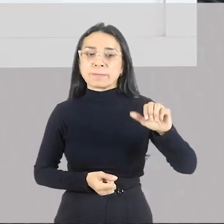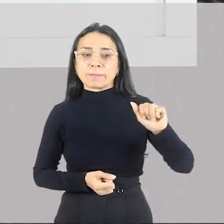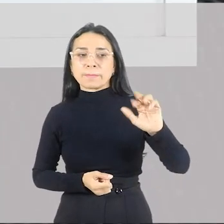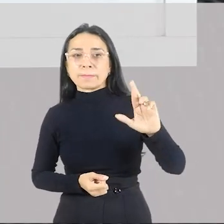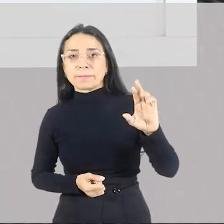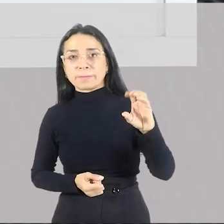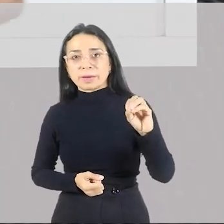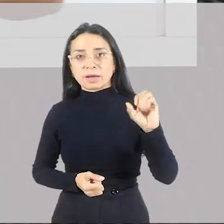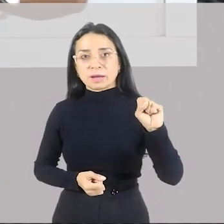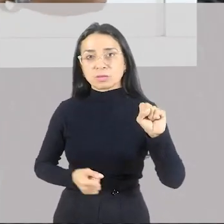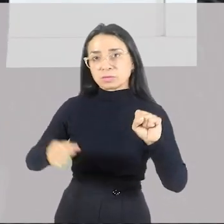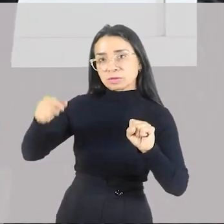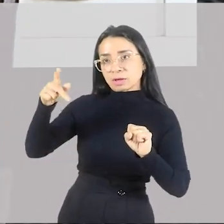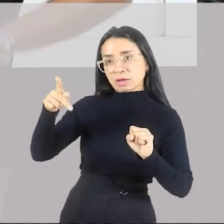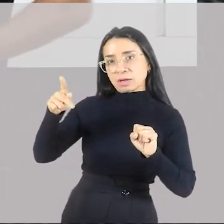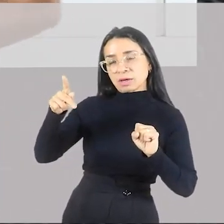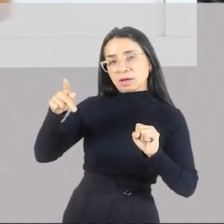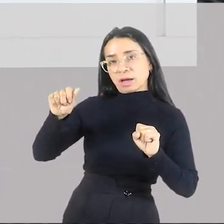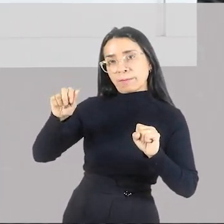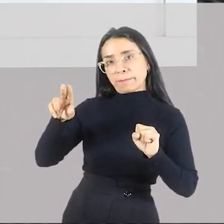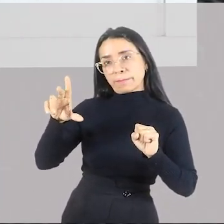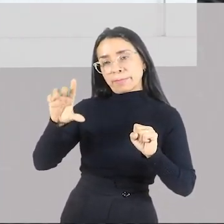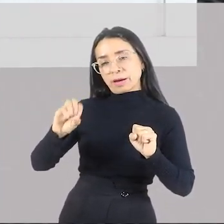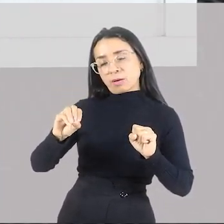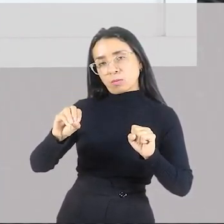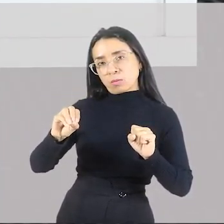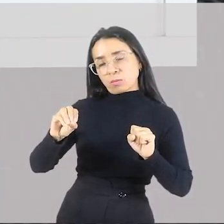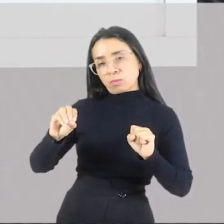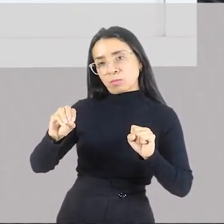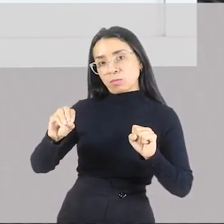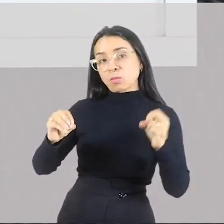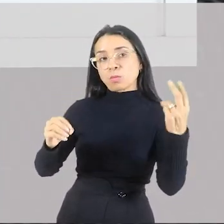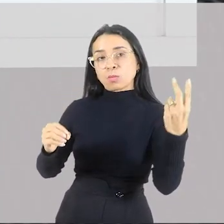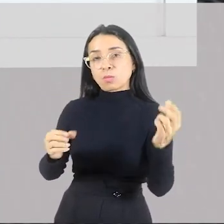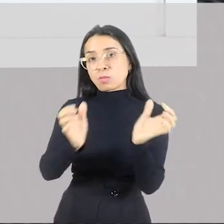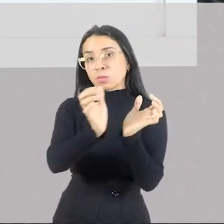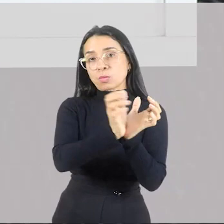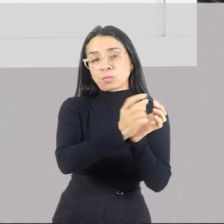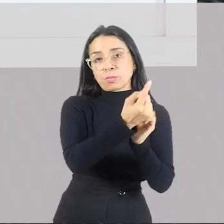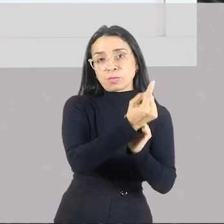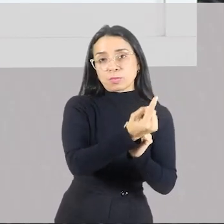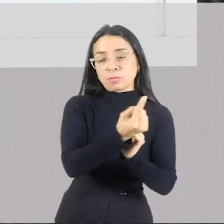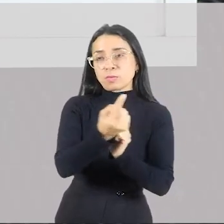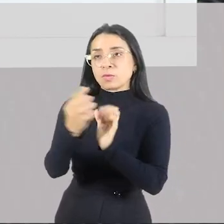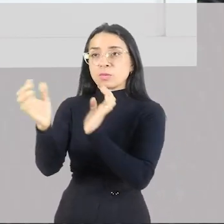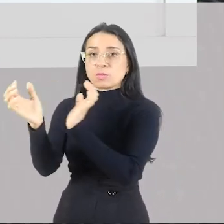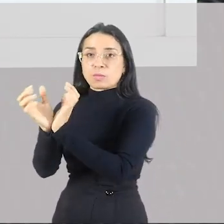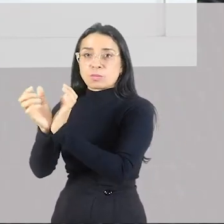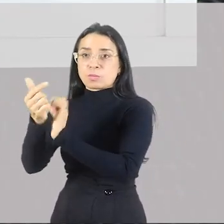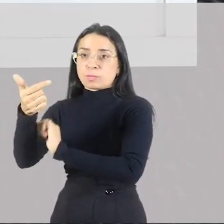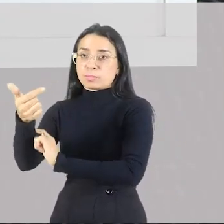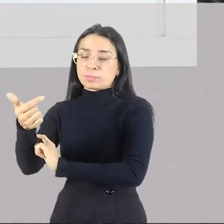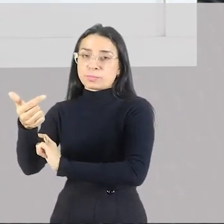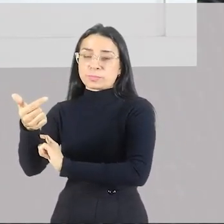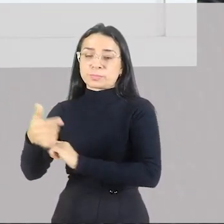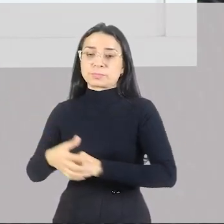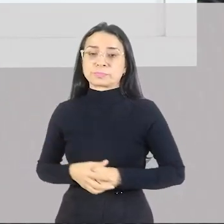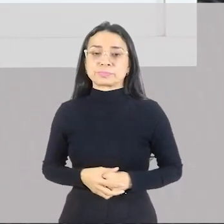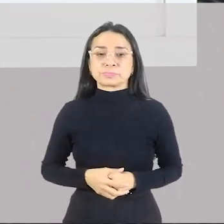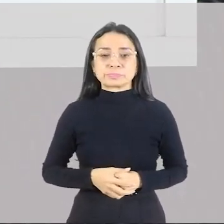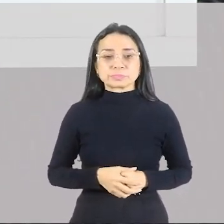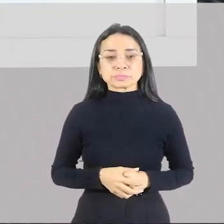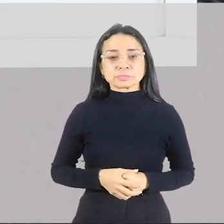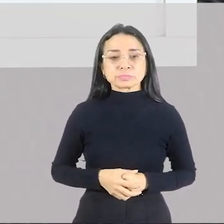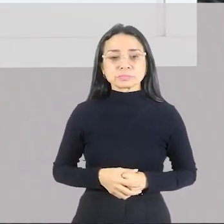grupo, certo? Beleza. Marcos eu botei aqui em primeiro, e Paulo eu coloquei em segundo. Se eu formar